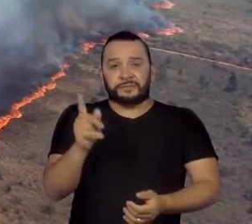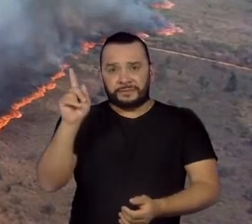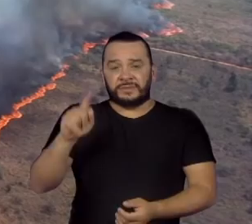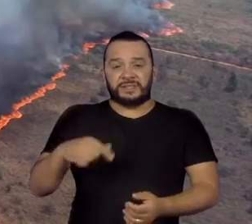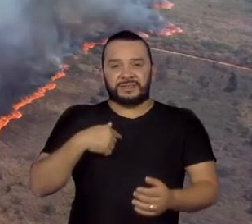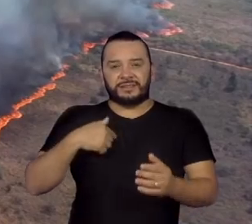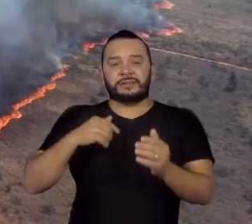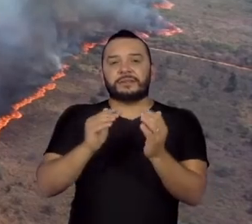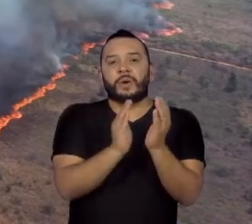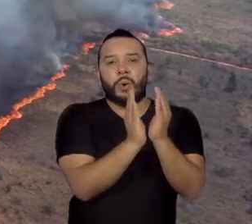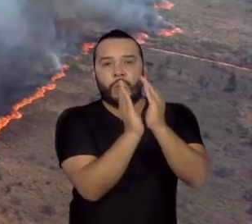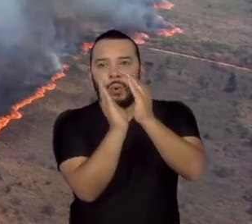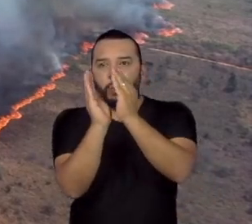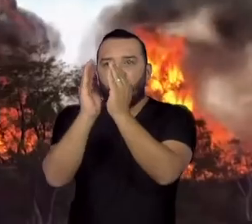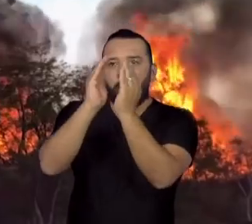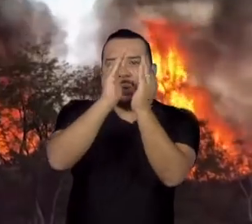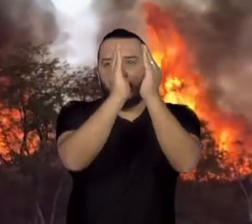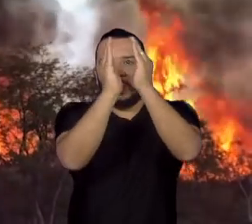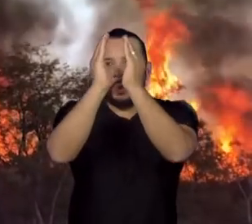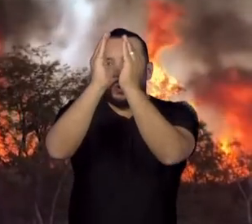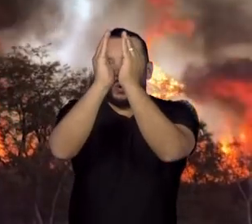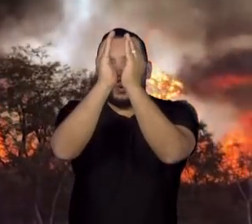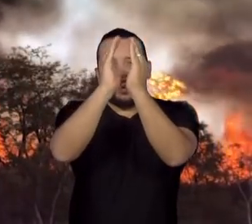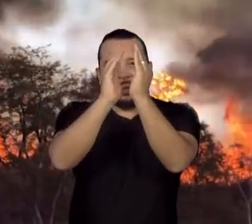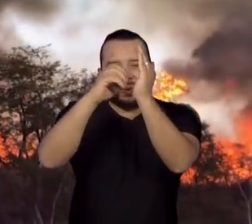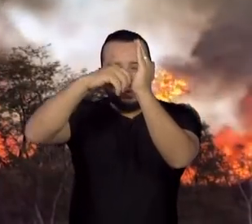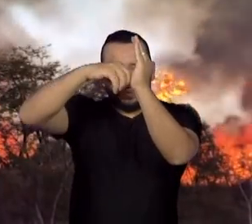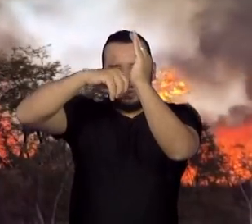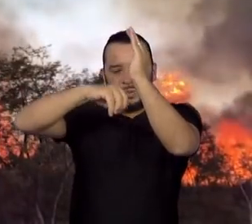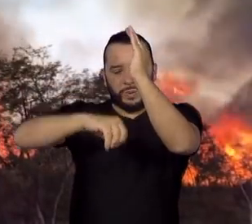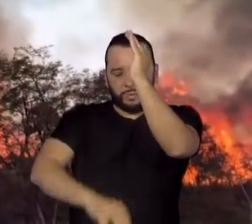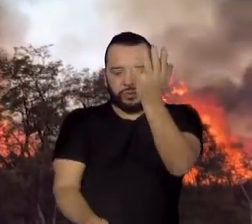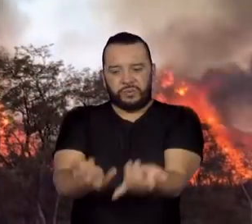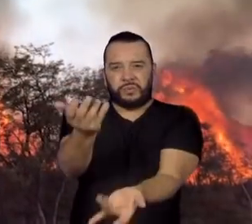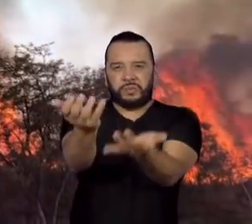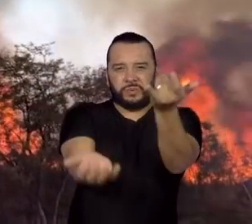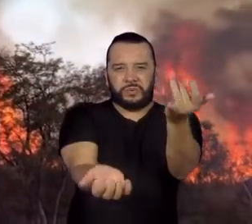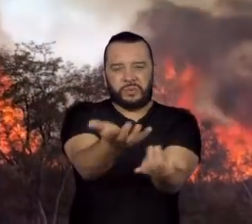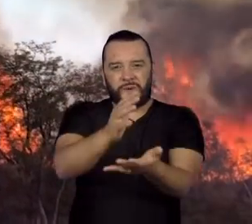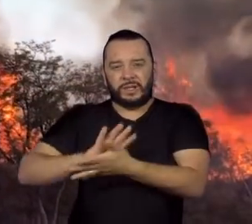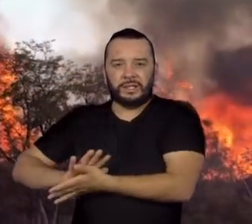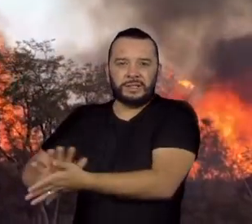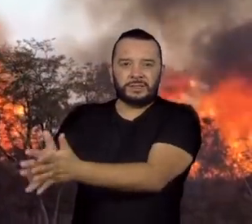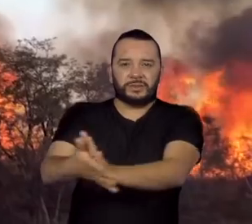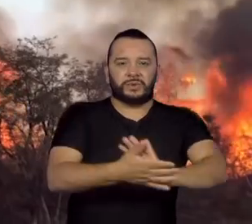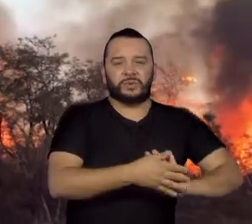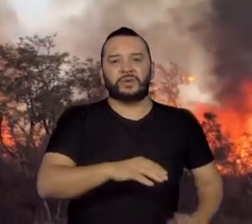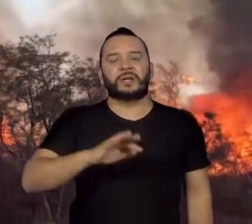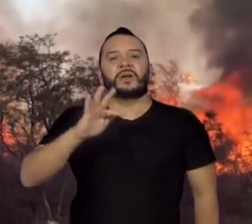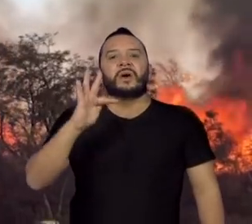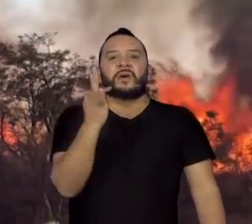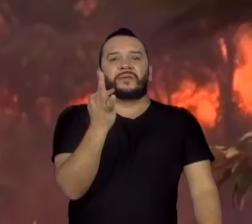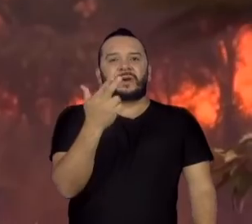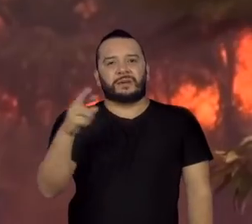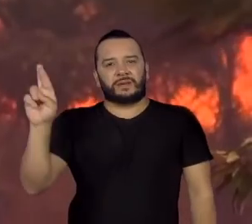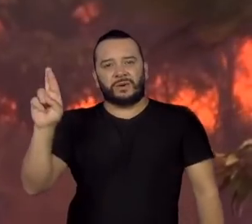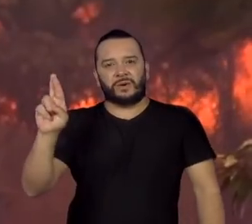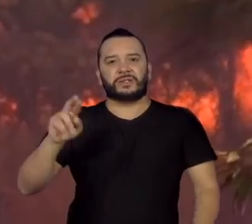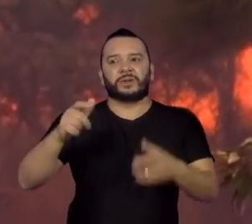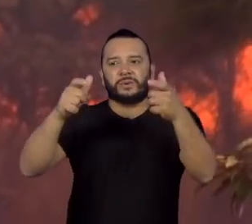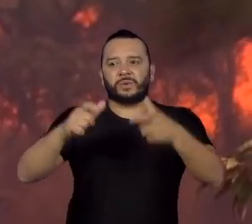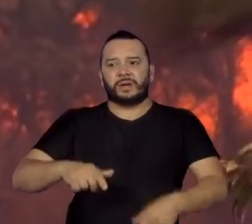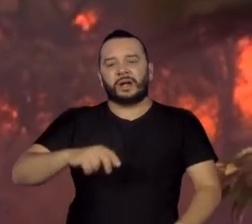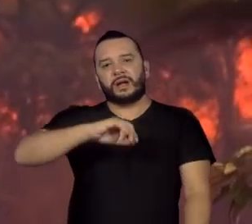de um balão, destruiu 80% do Parque do Juqueri, entre Caieiras e Franco da Rocha,